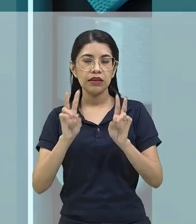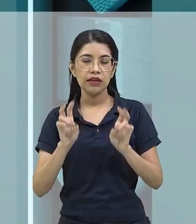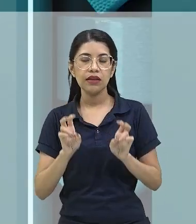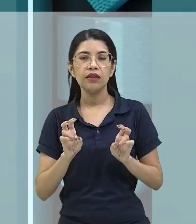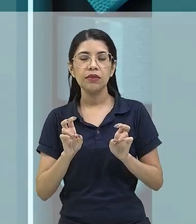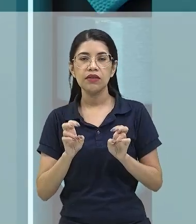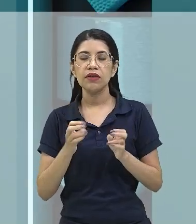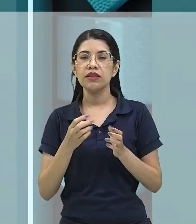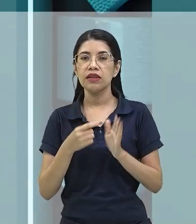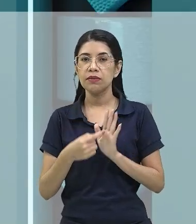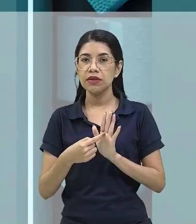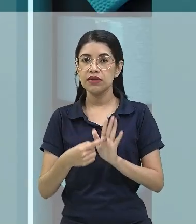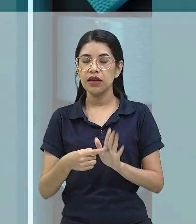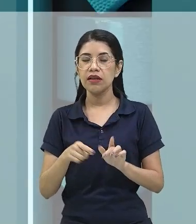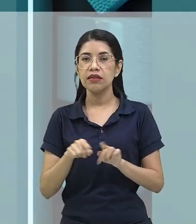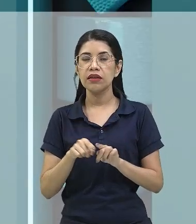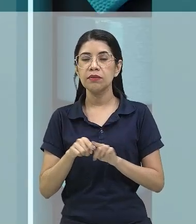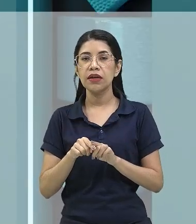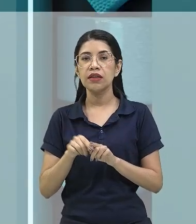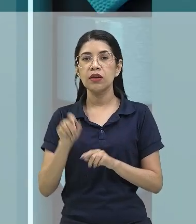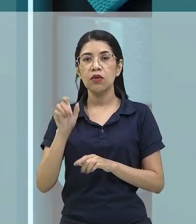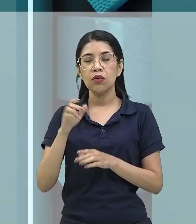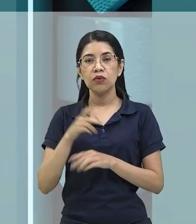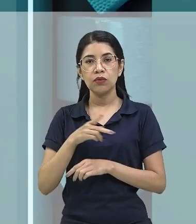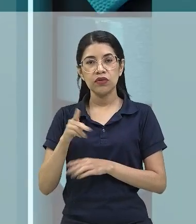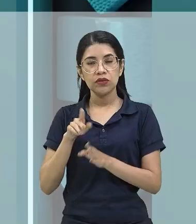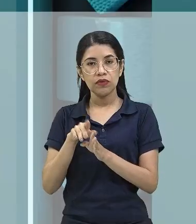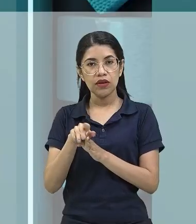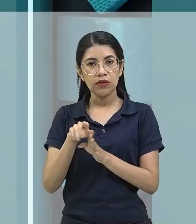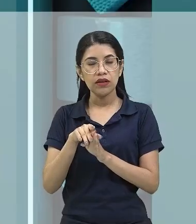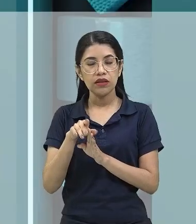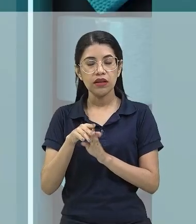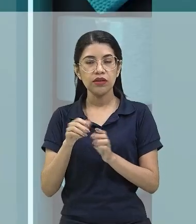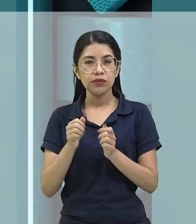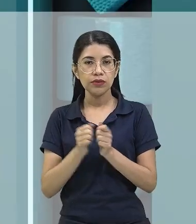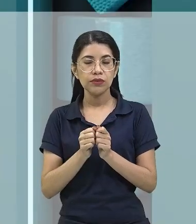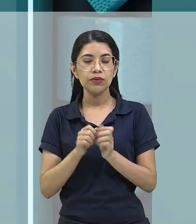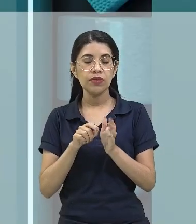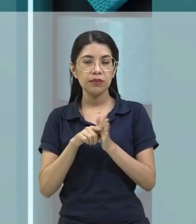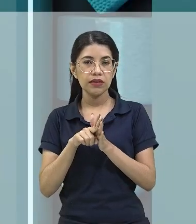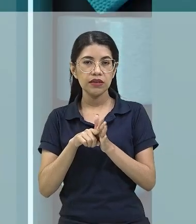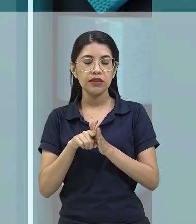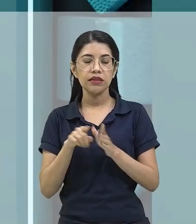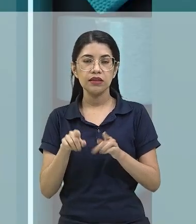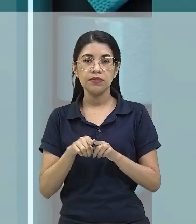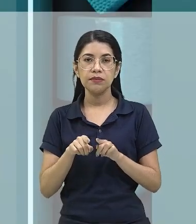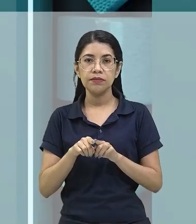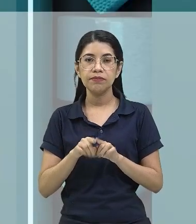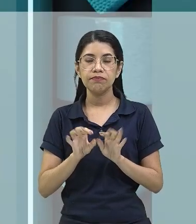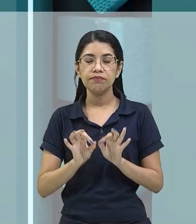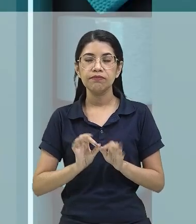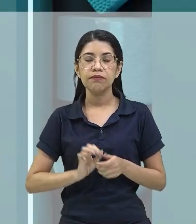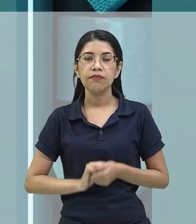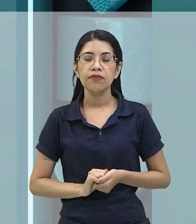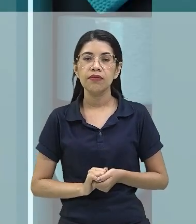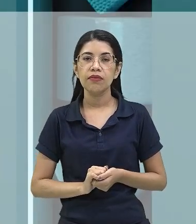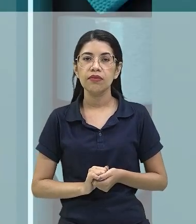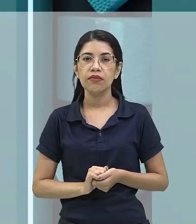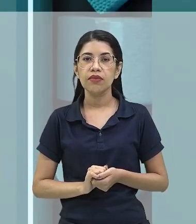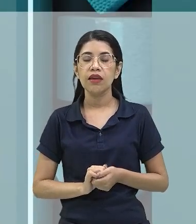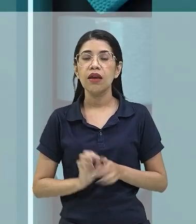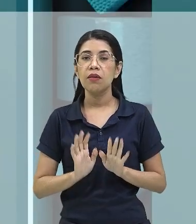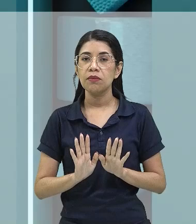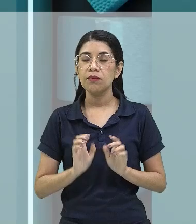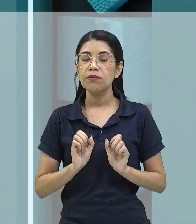assunto, depende muito do orientador, né, que vai orientar essa pesquisa científica, né, mas